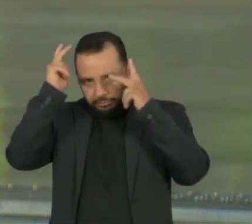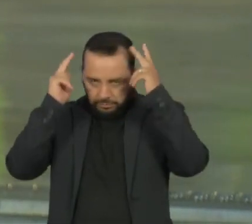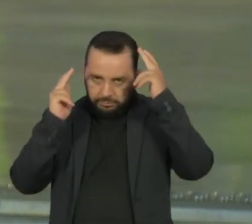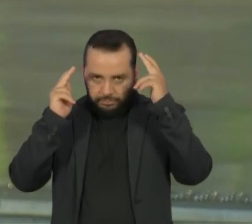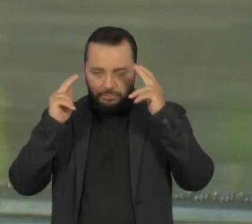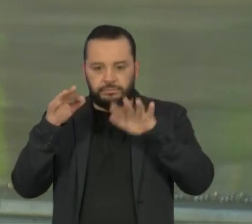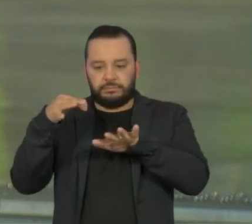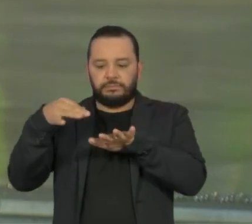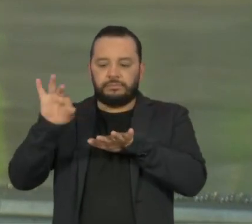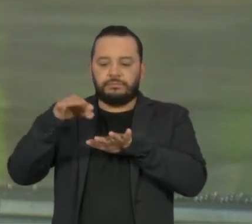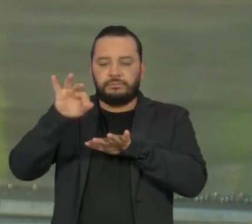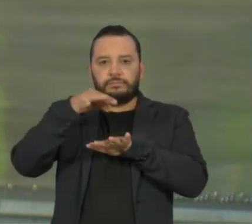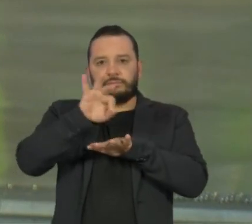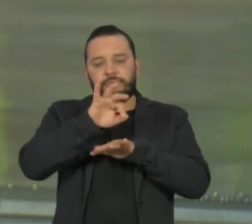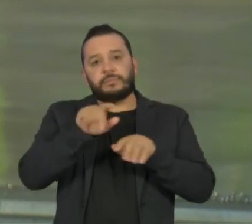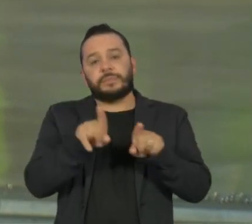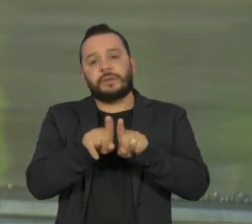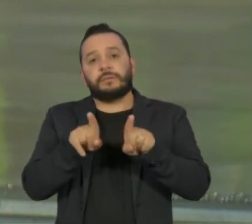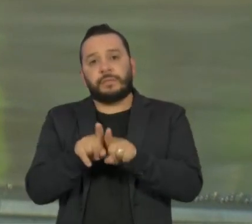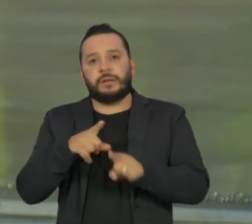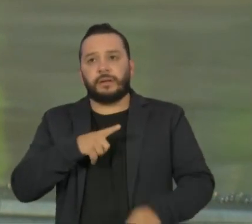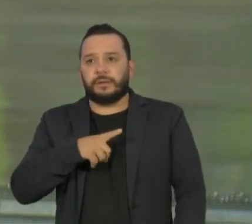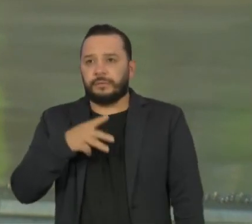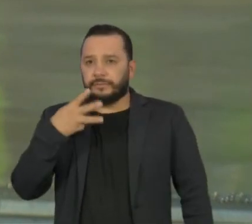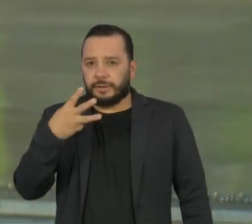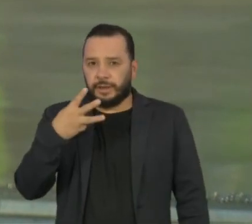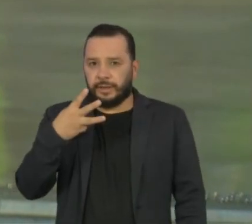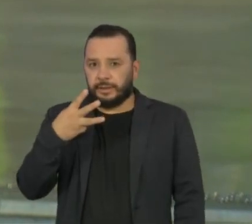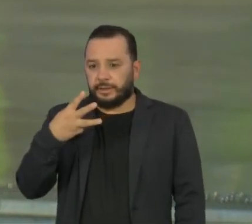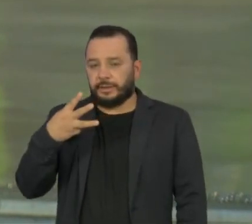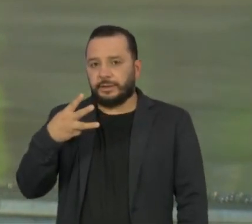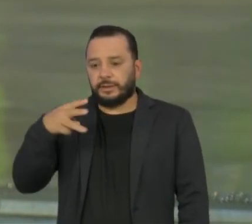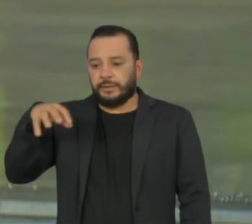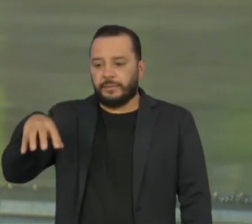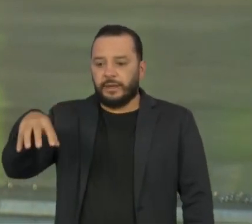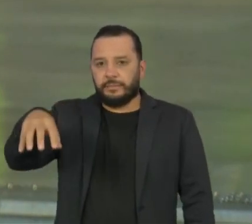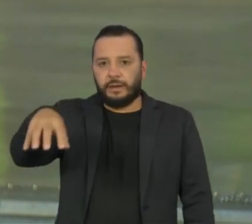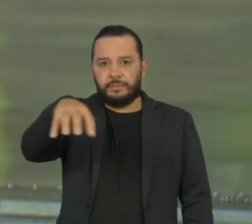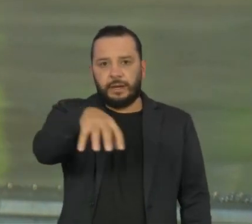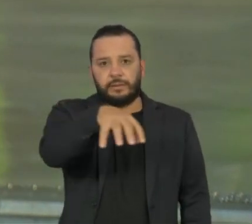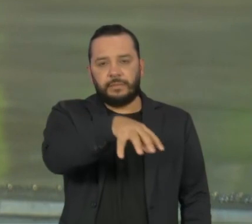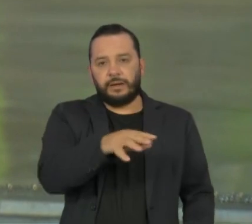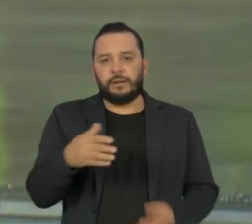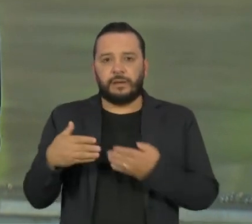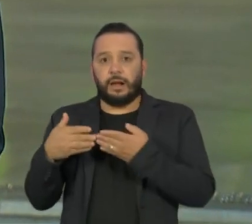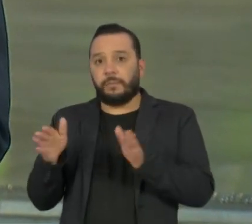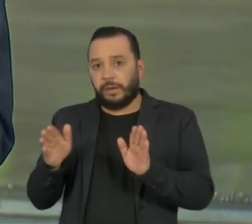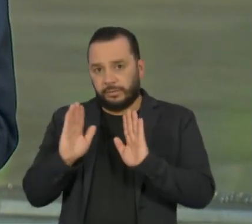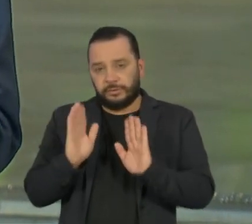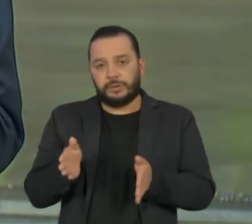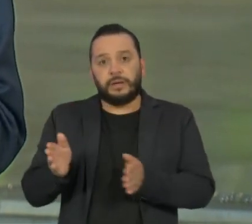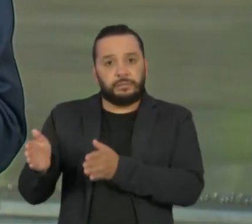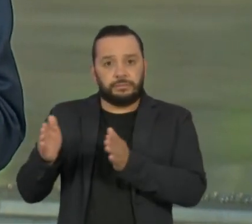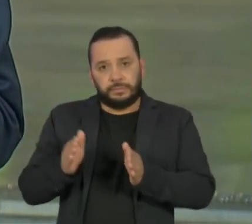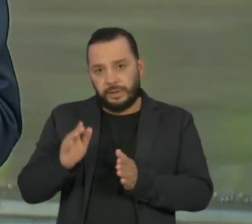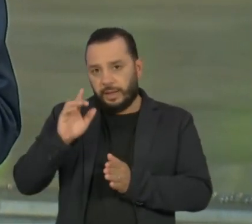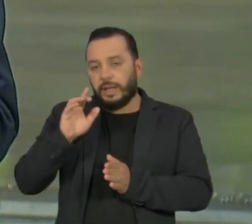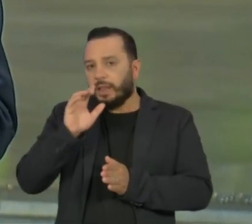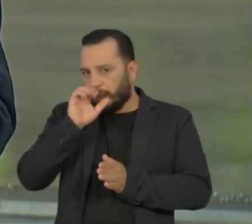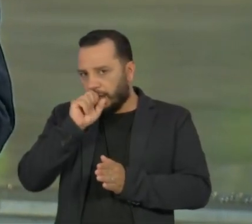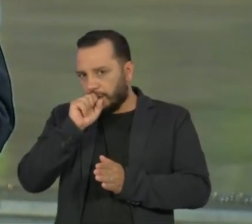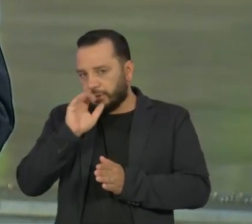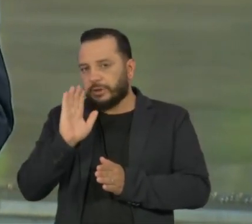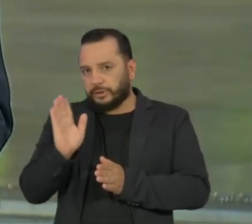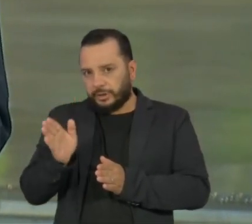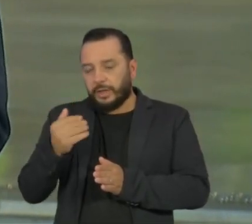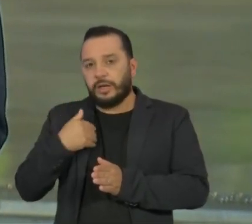setores que já estão abertos nesta fase laranja: shopping center,